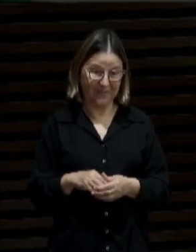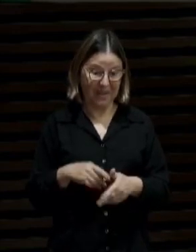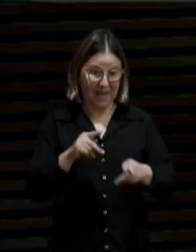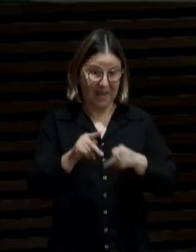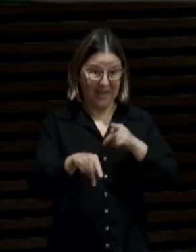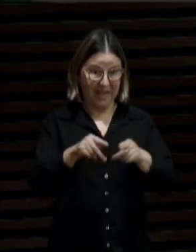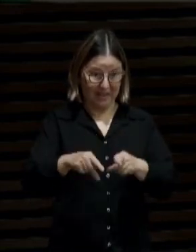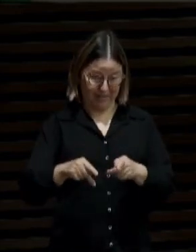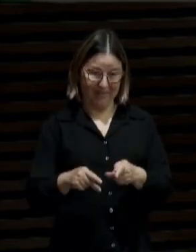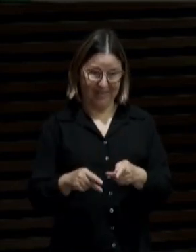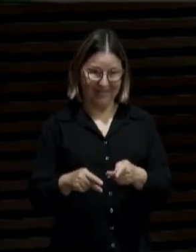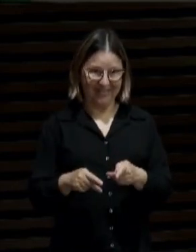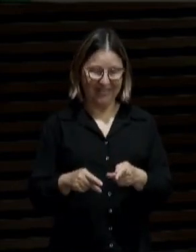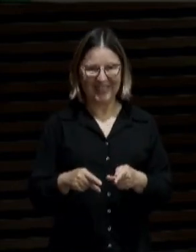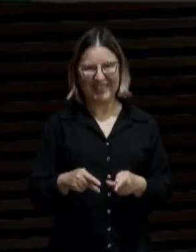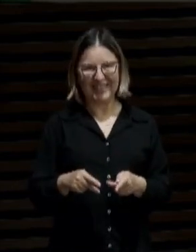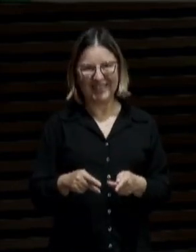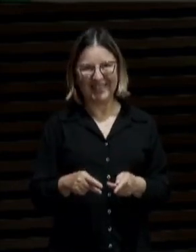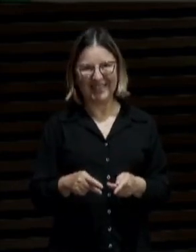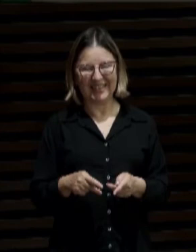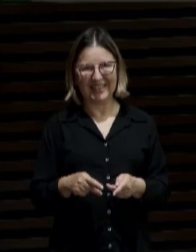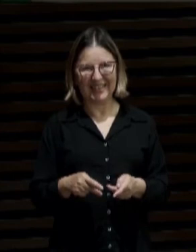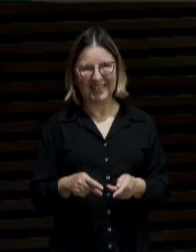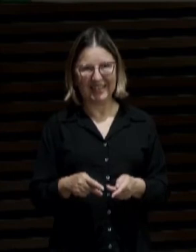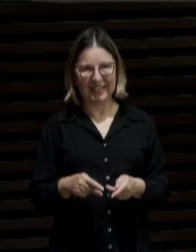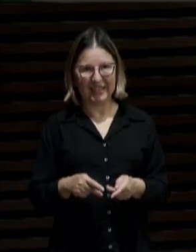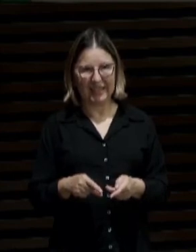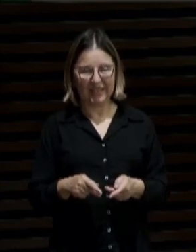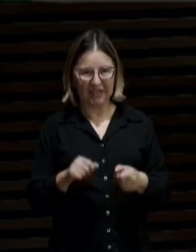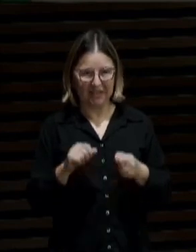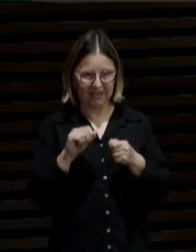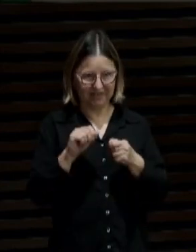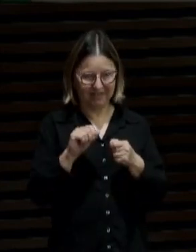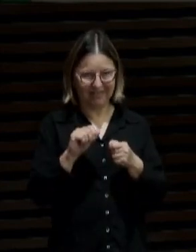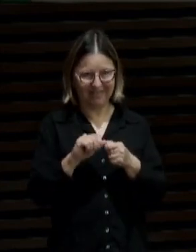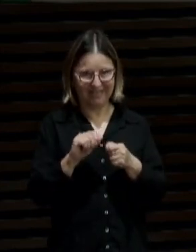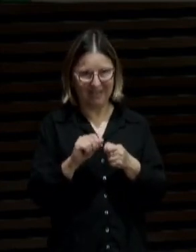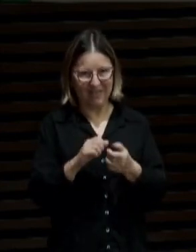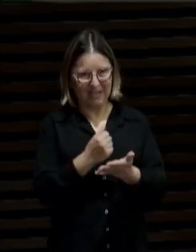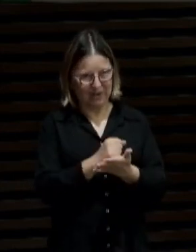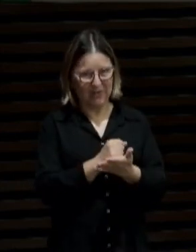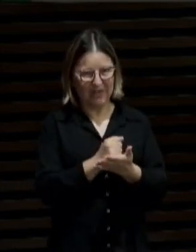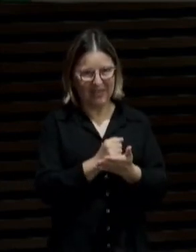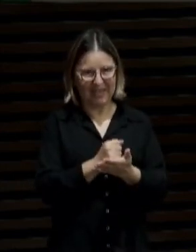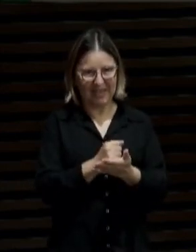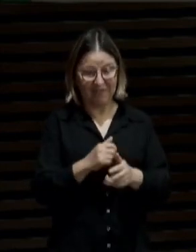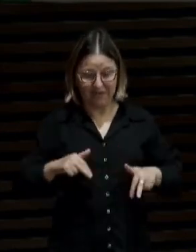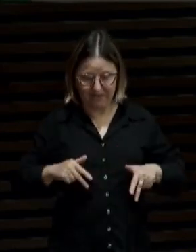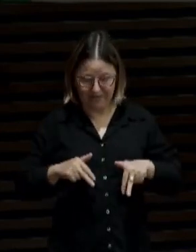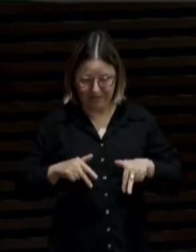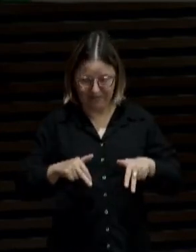fossem assinar o contrato, as pessoas que iam estar em acordo, elas andavam juntas por esse corredor, ombro a ombro, lado a lado, como se dissesse assim,